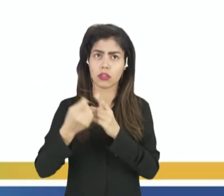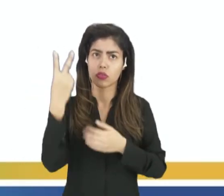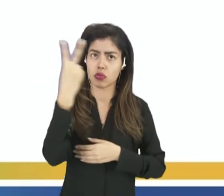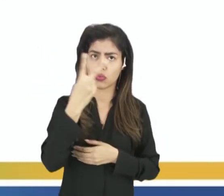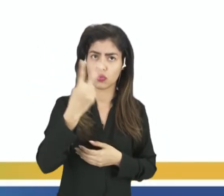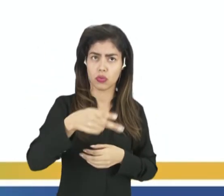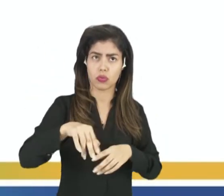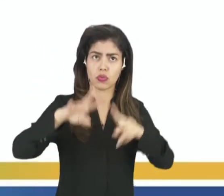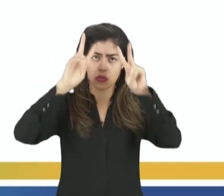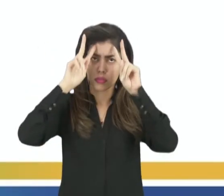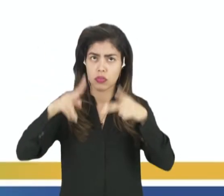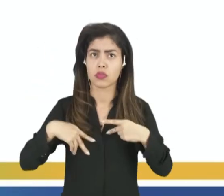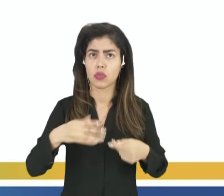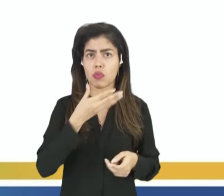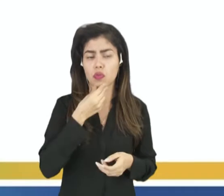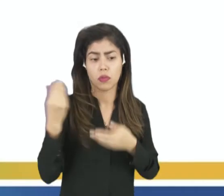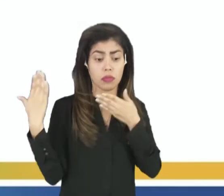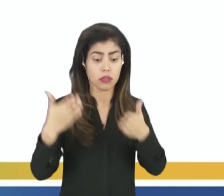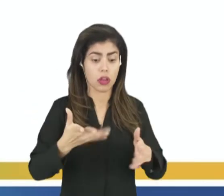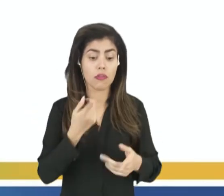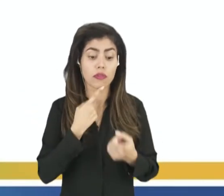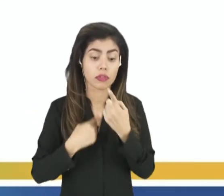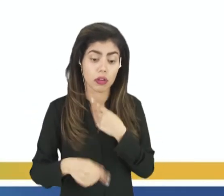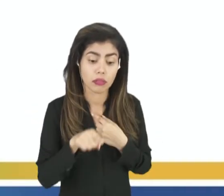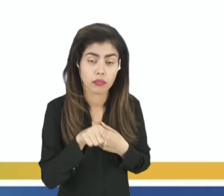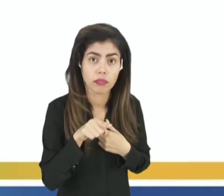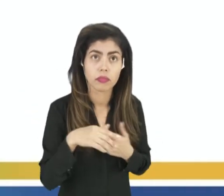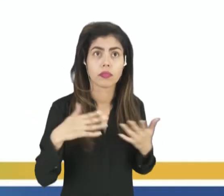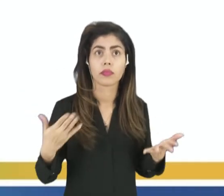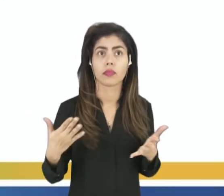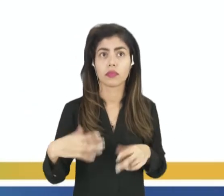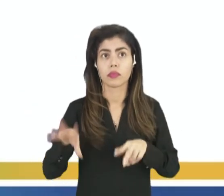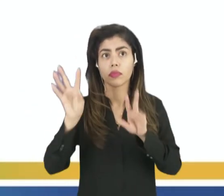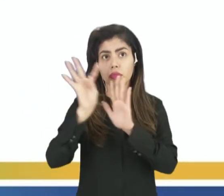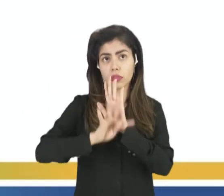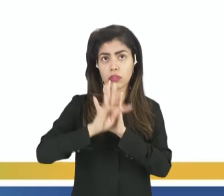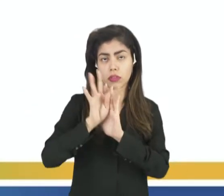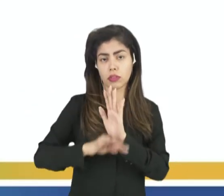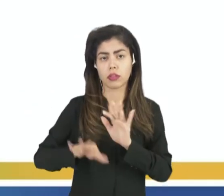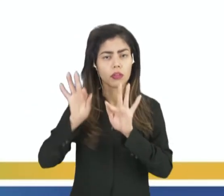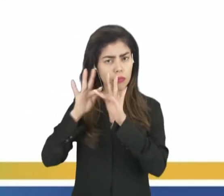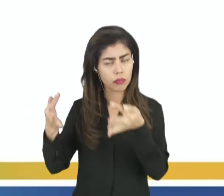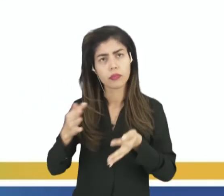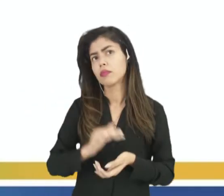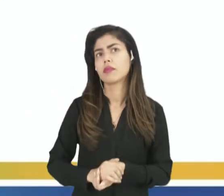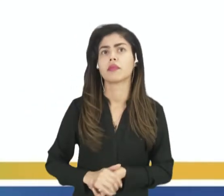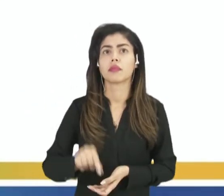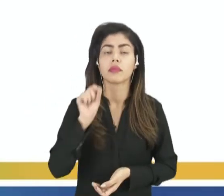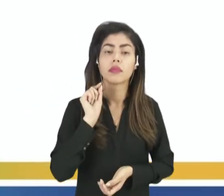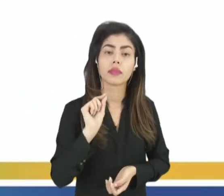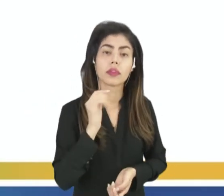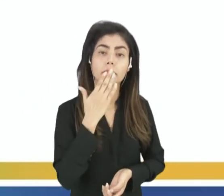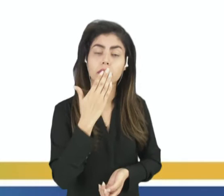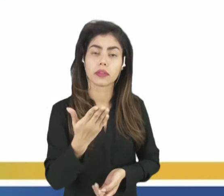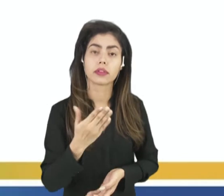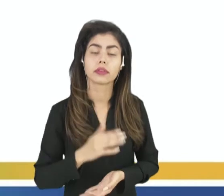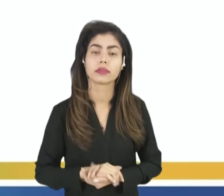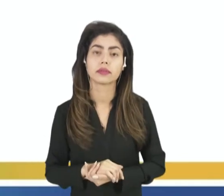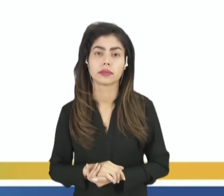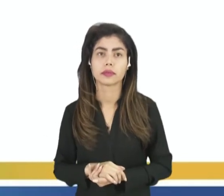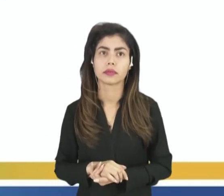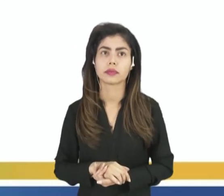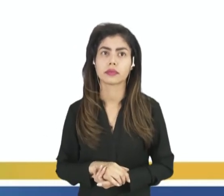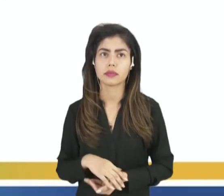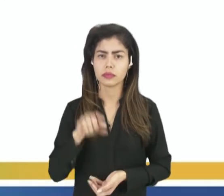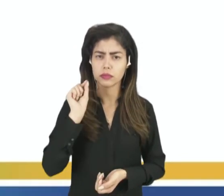homens desejavam o mesmo objeto, eles, é uma questão, tem um textinho, mas a questão é bem simples. O que a questão está pedindo é o